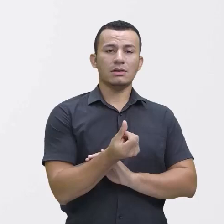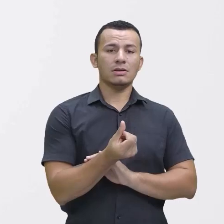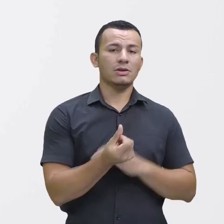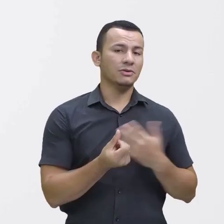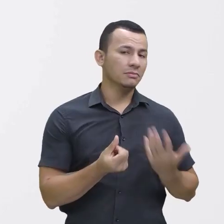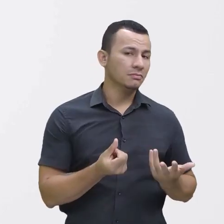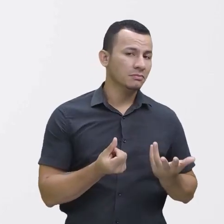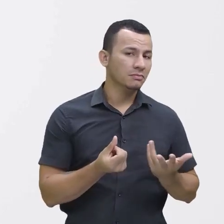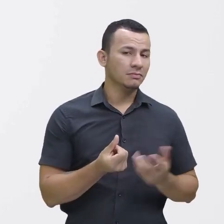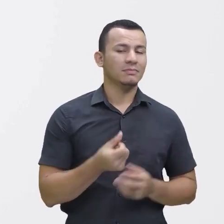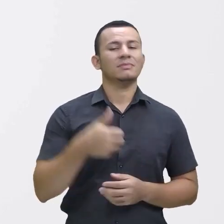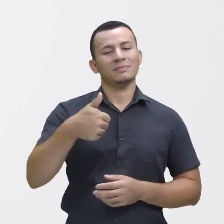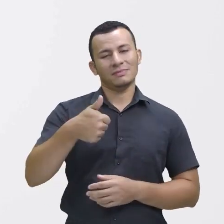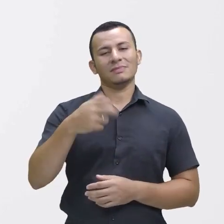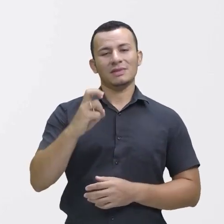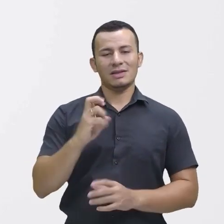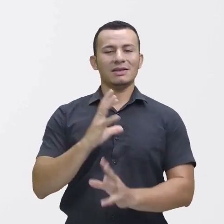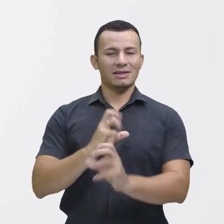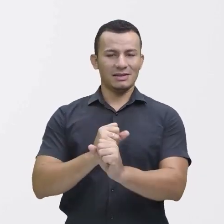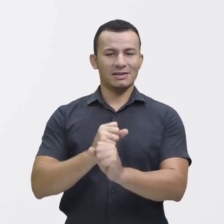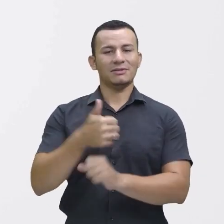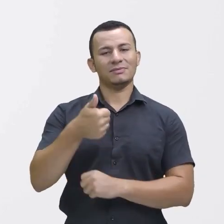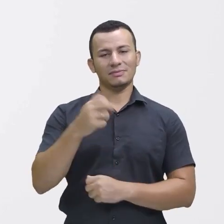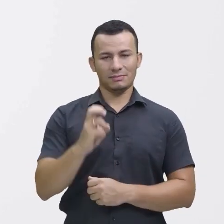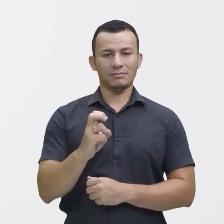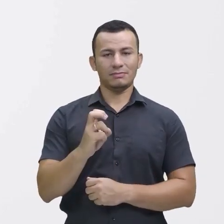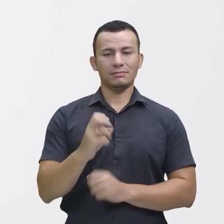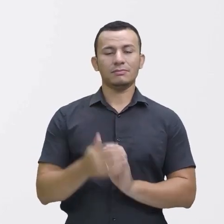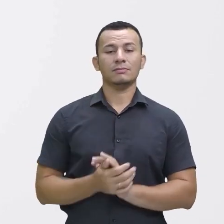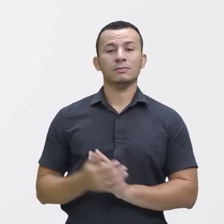é? 15. 31 menos 16.